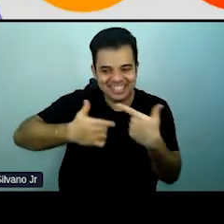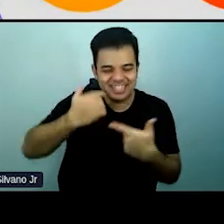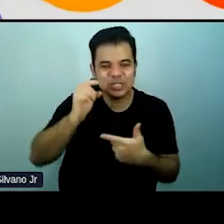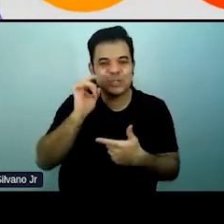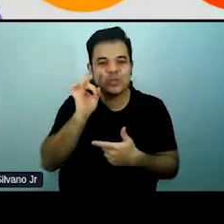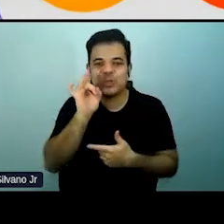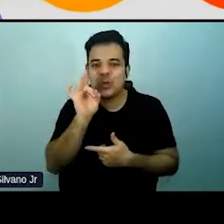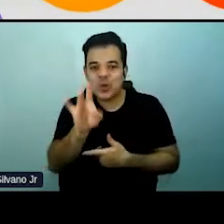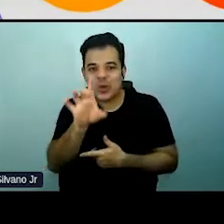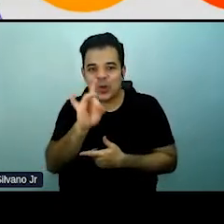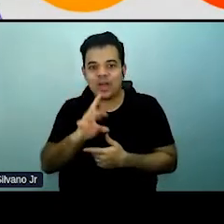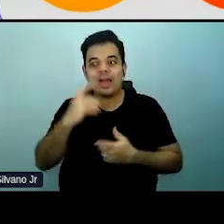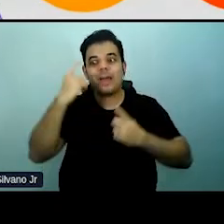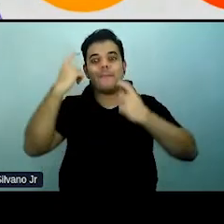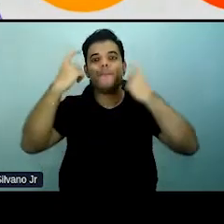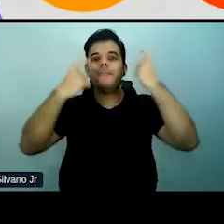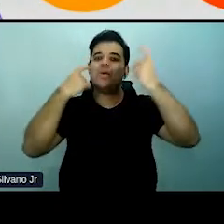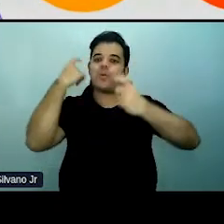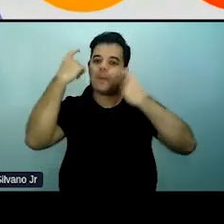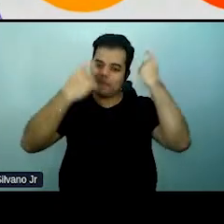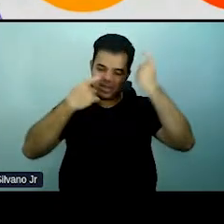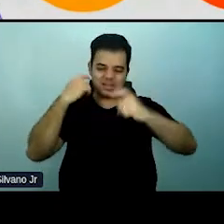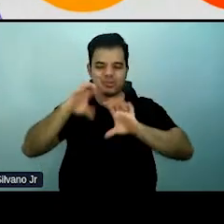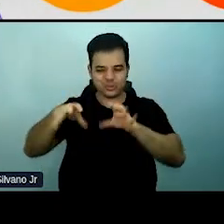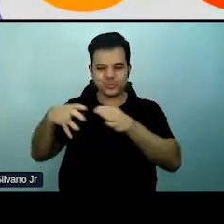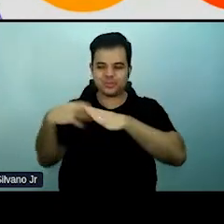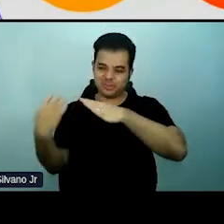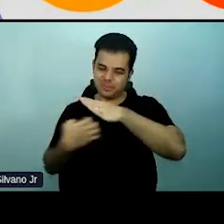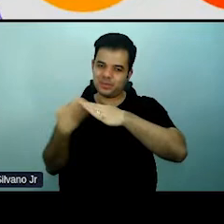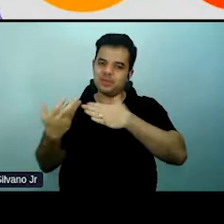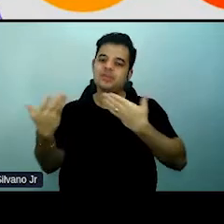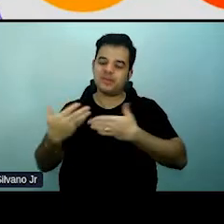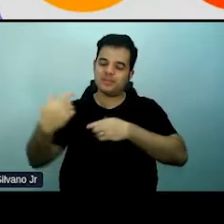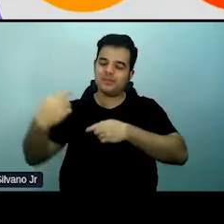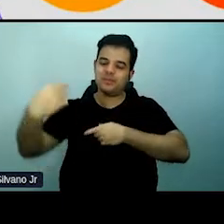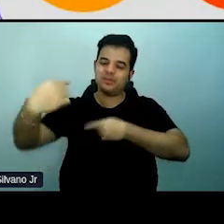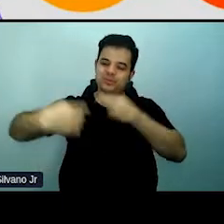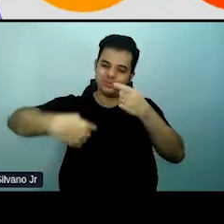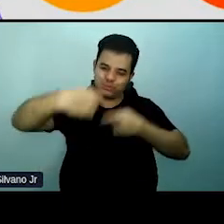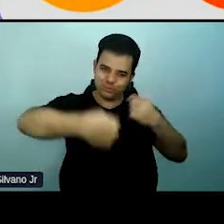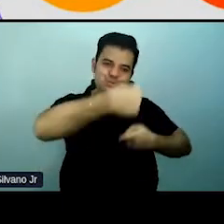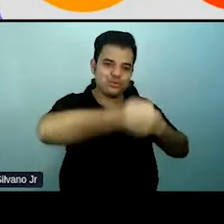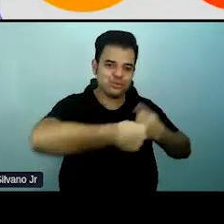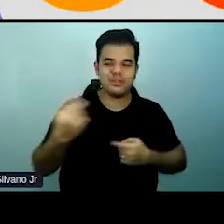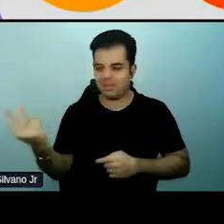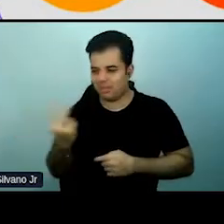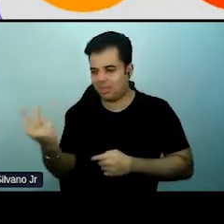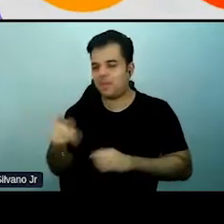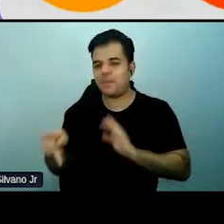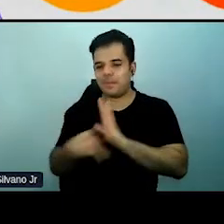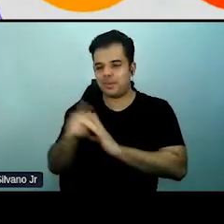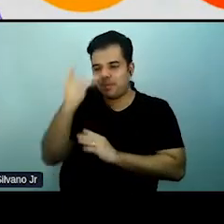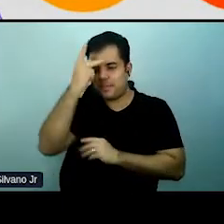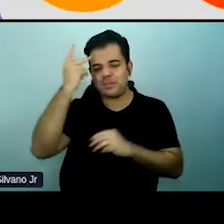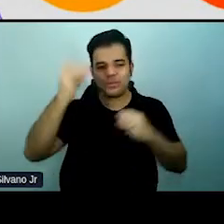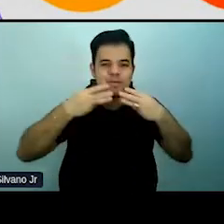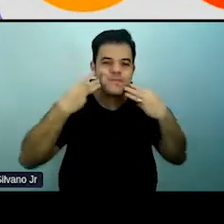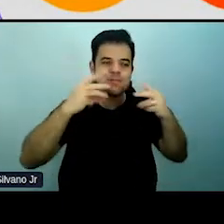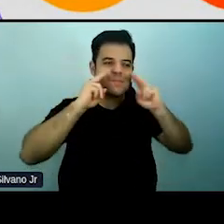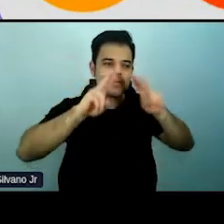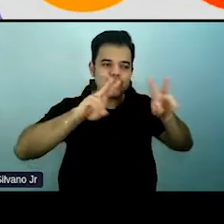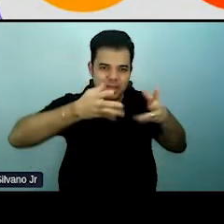são as preocupações e as discussões que hoje, tanto eu quanto a Wanda, como áreas de pessoas de marketing, a